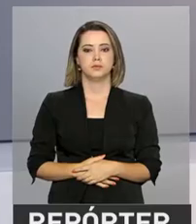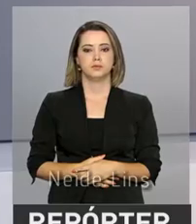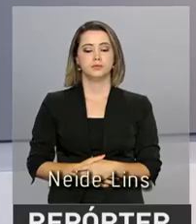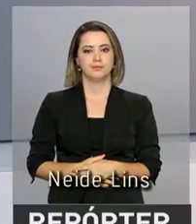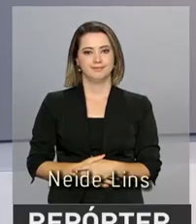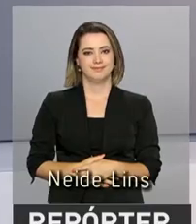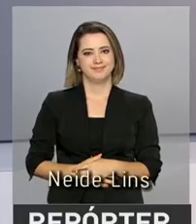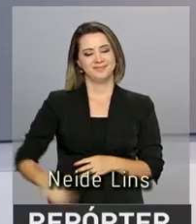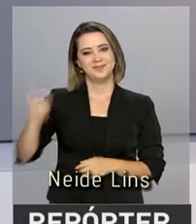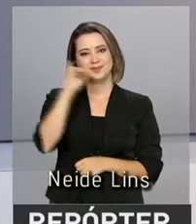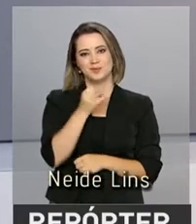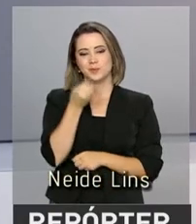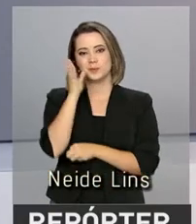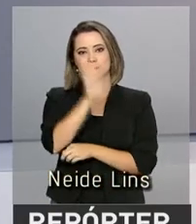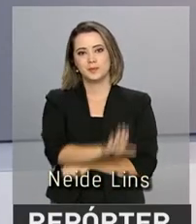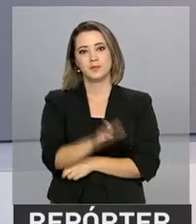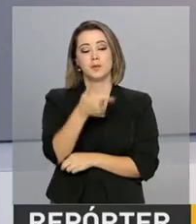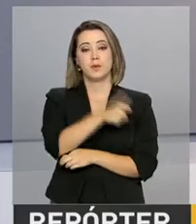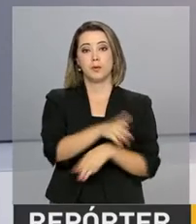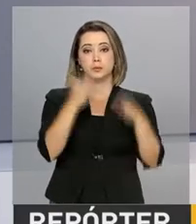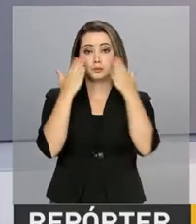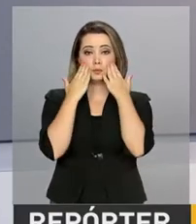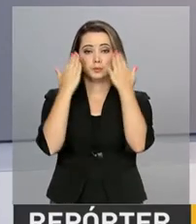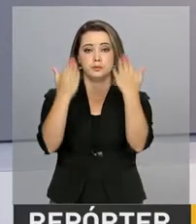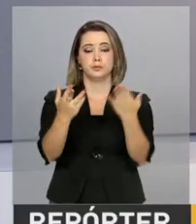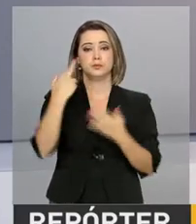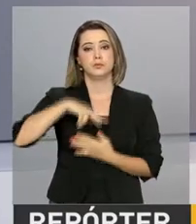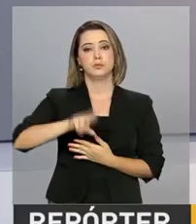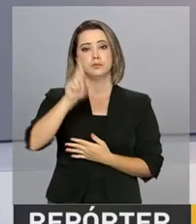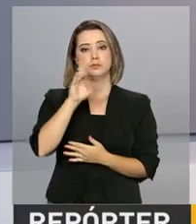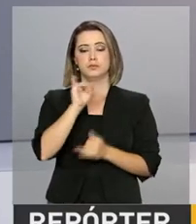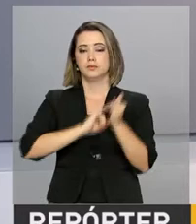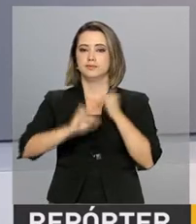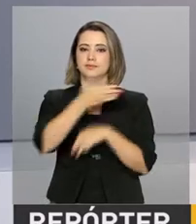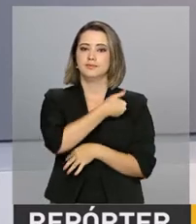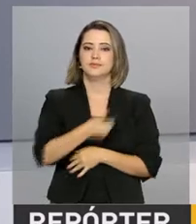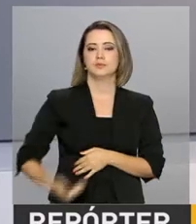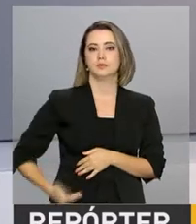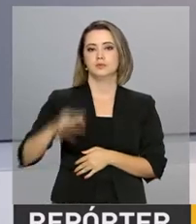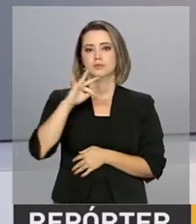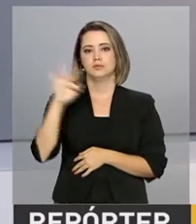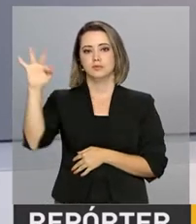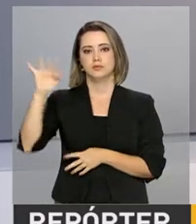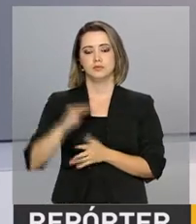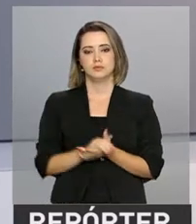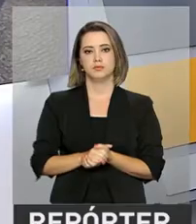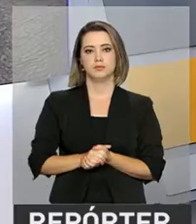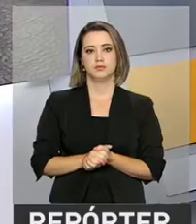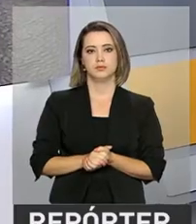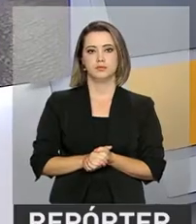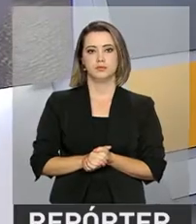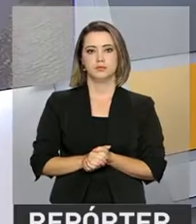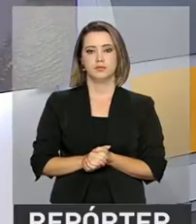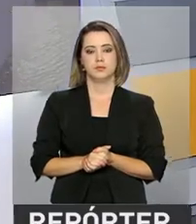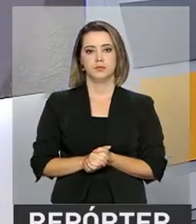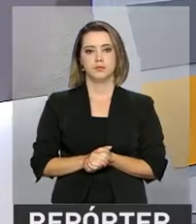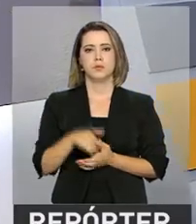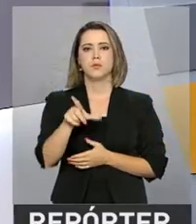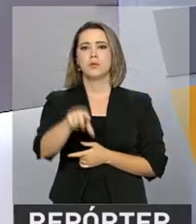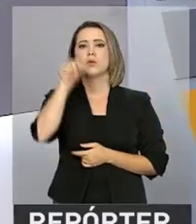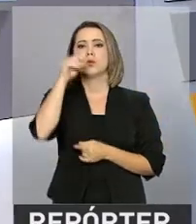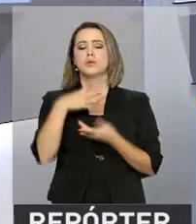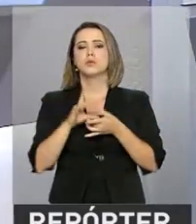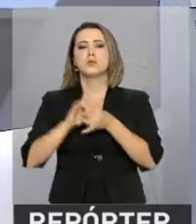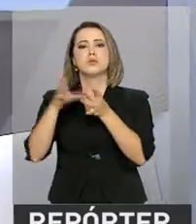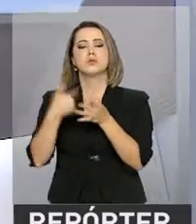olá boa tarde no ar mais uma edição do repórter nbr com as notícias do governo federal a decisão de